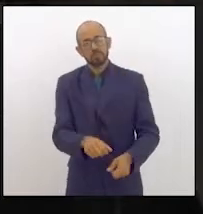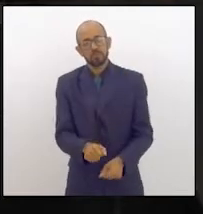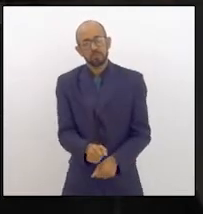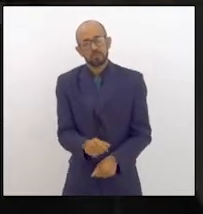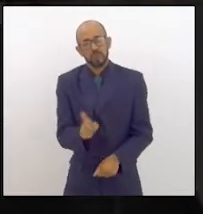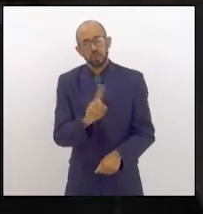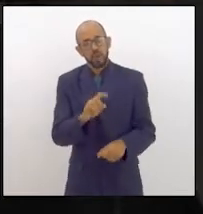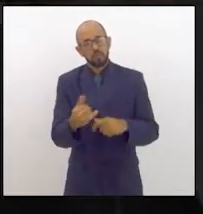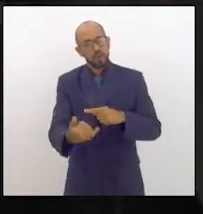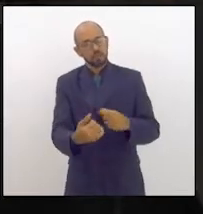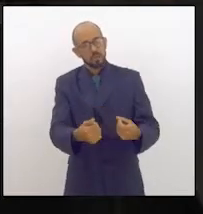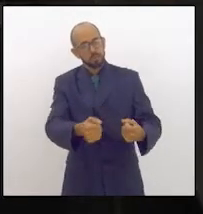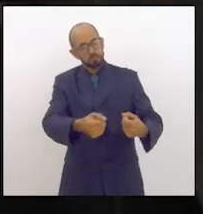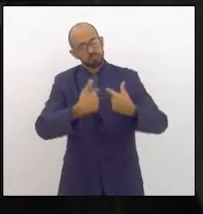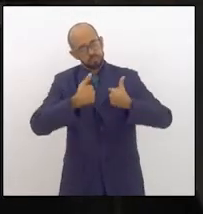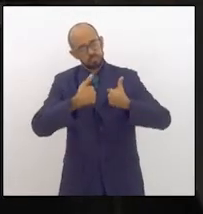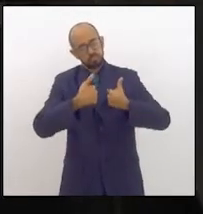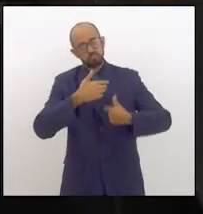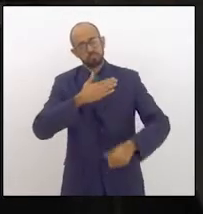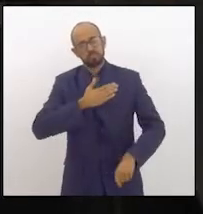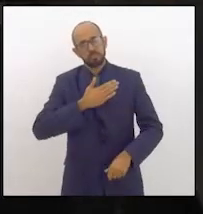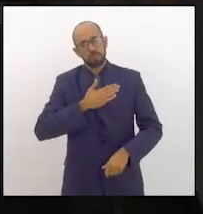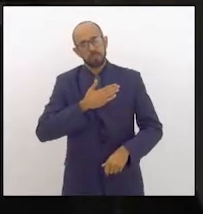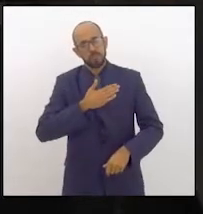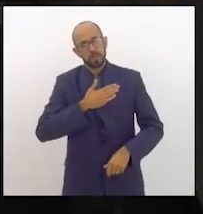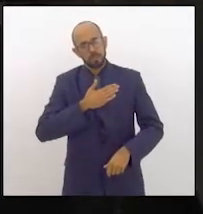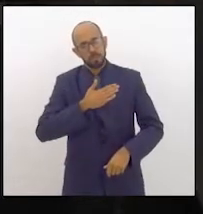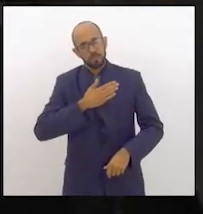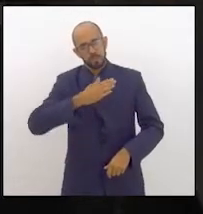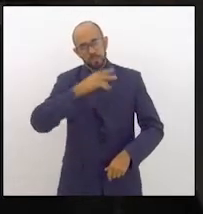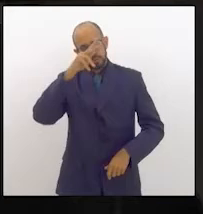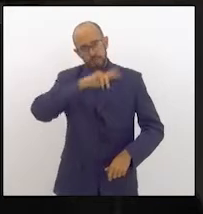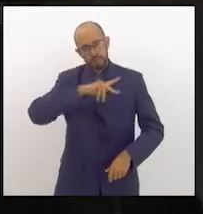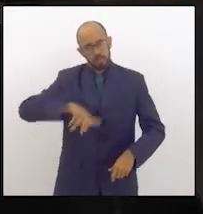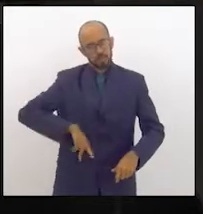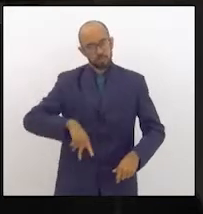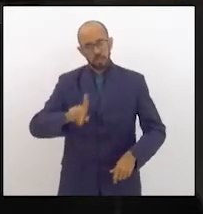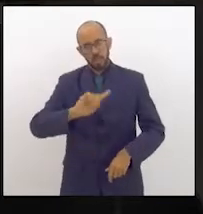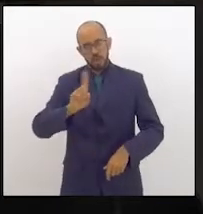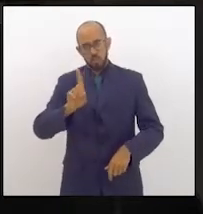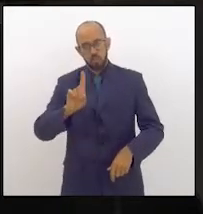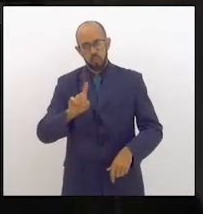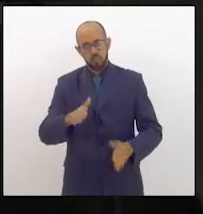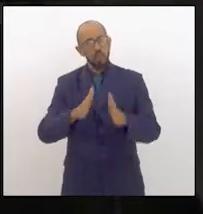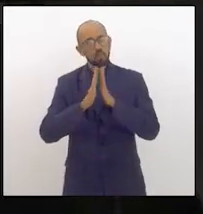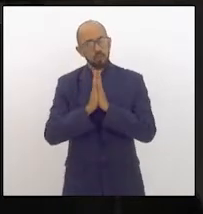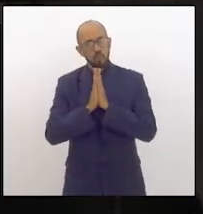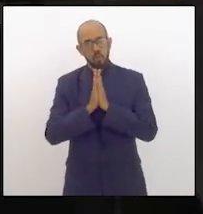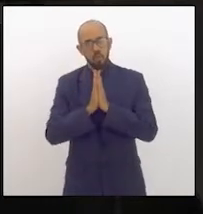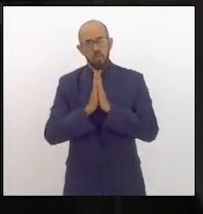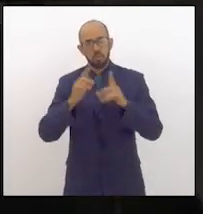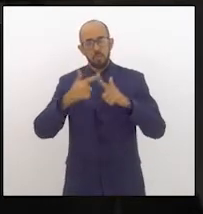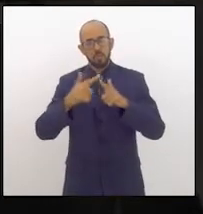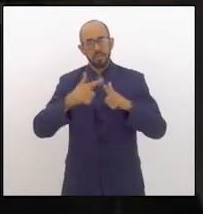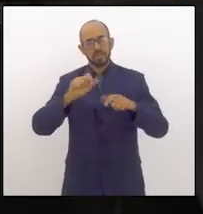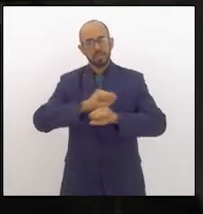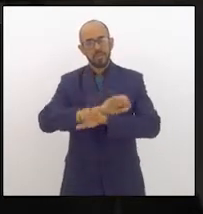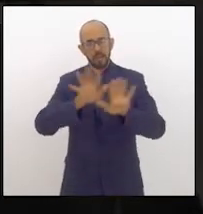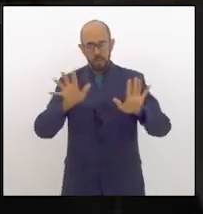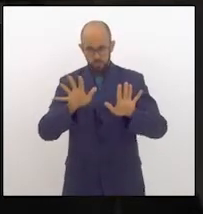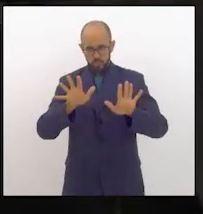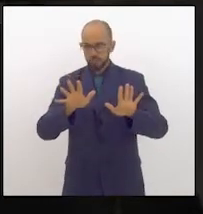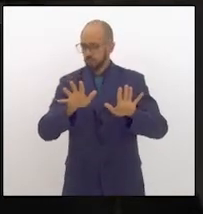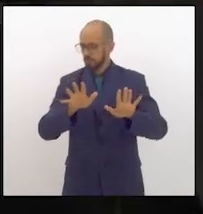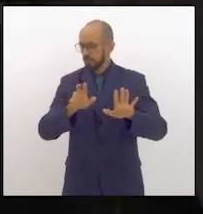faça essa ofensa com o meu presidente Não façam por favor porque já está explícito